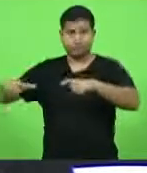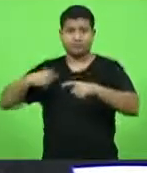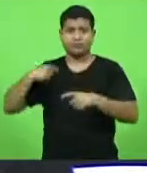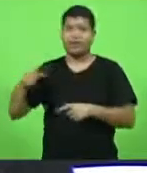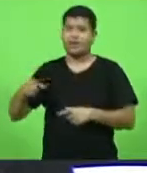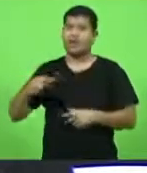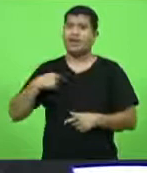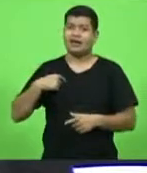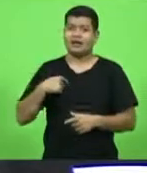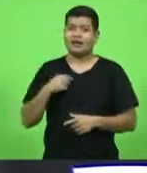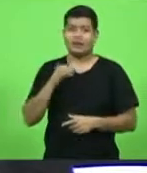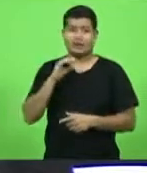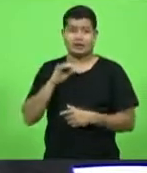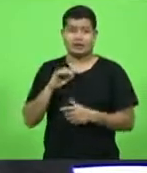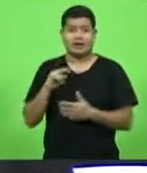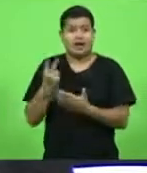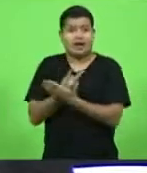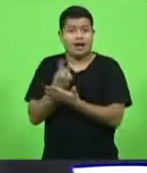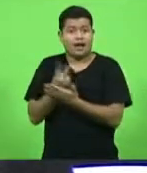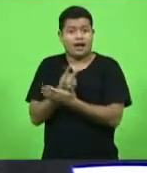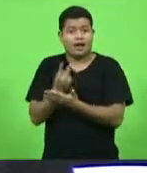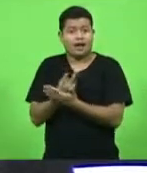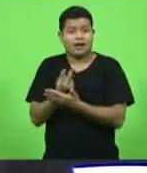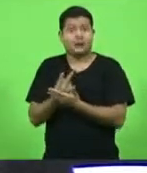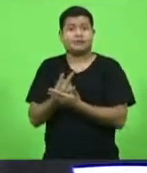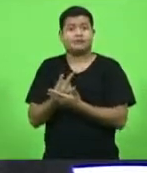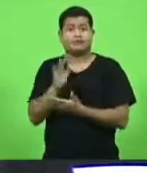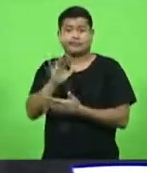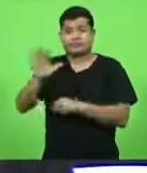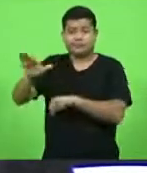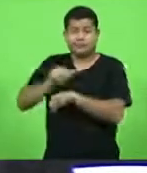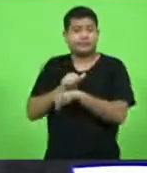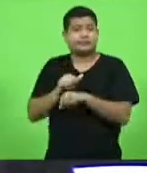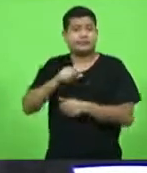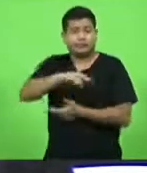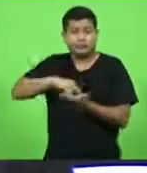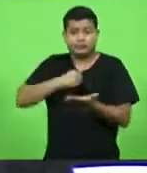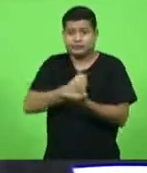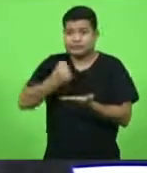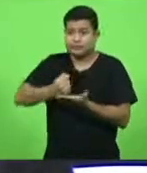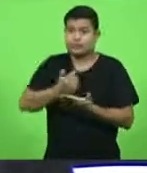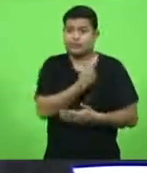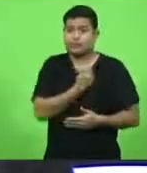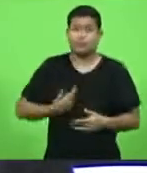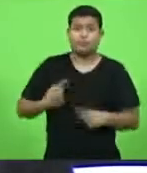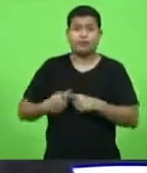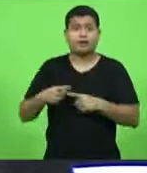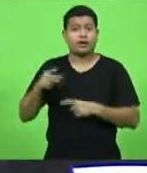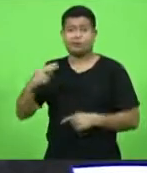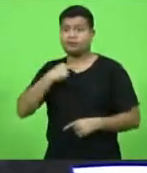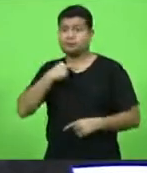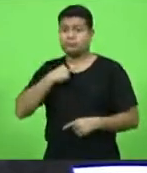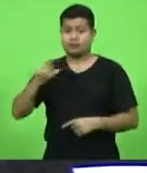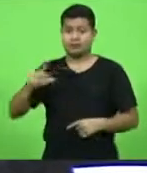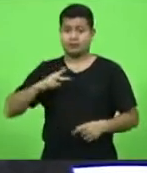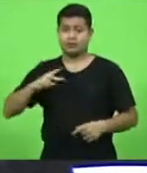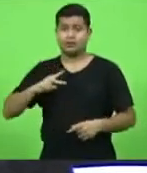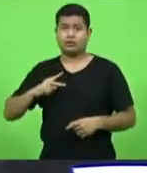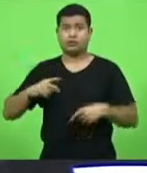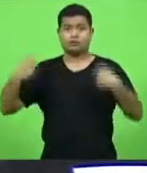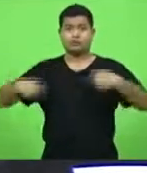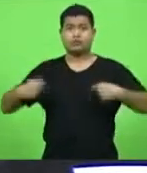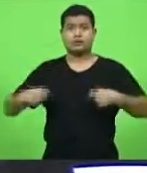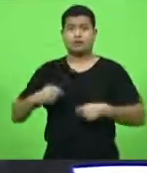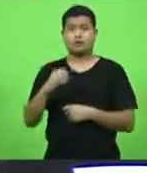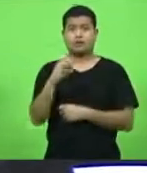irregular sendo contratado pelo Estado de Santa Catarina porque ali não pode ser uma empresa privada uma empresa terceirizada tem que